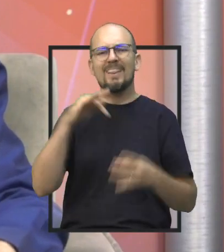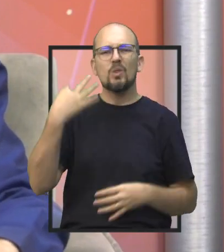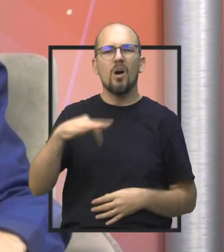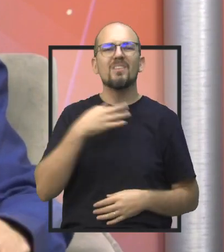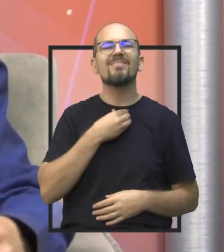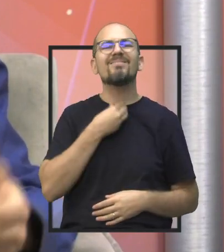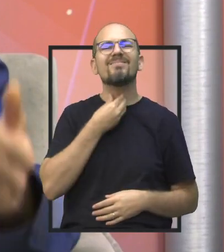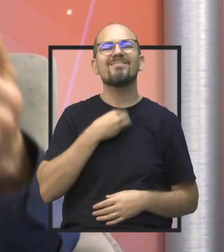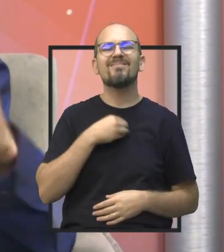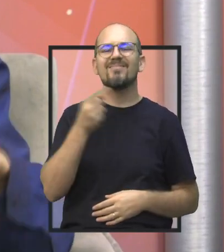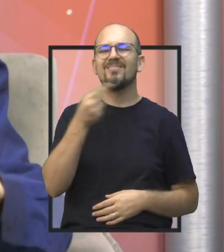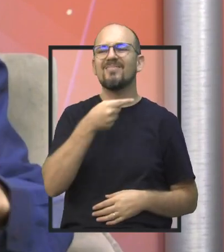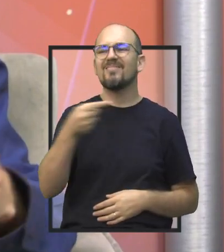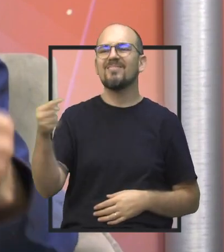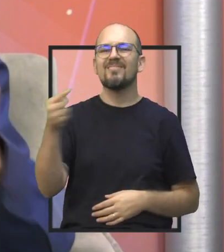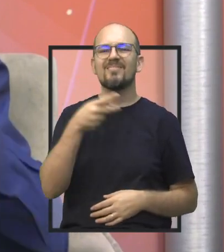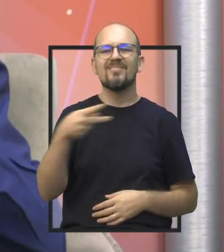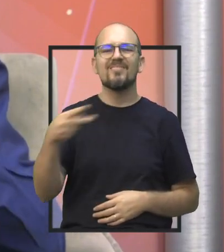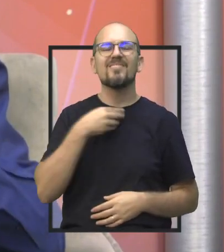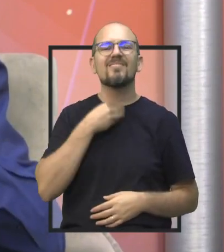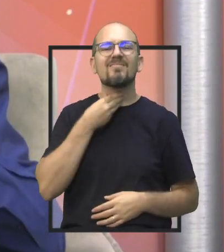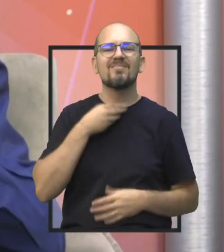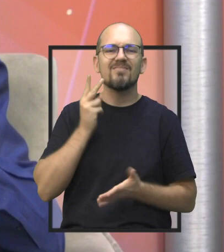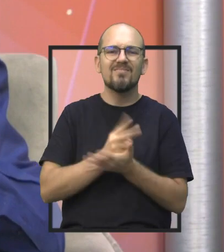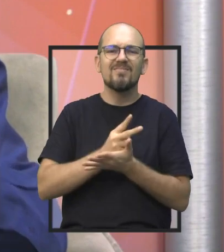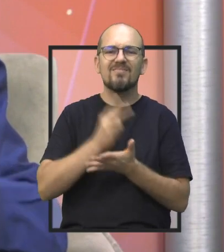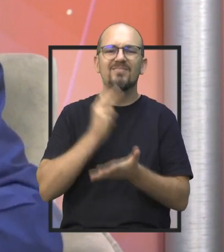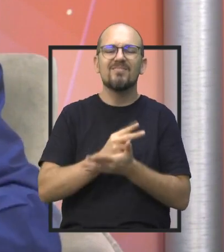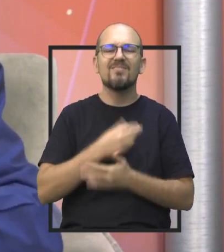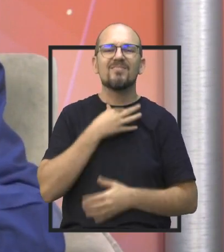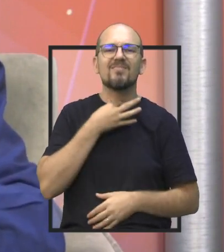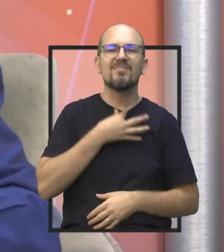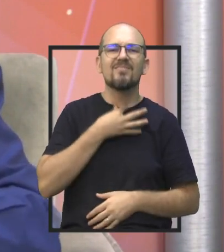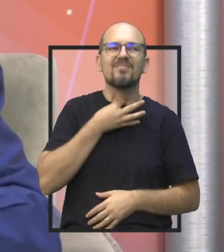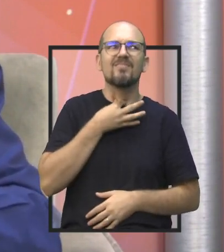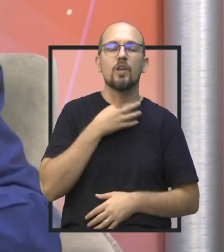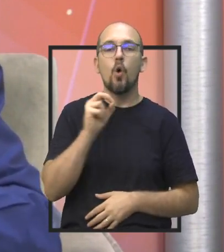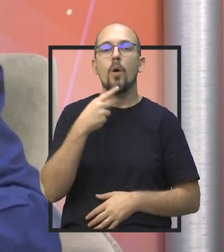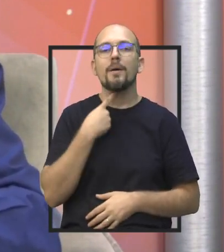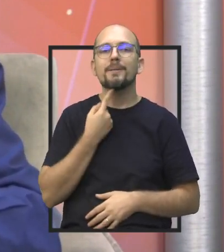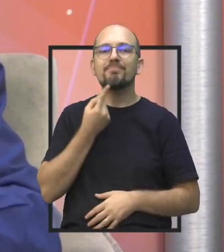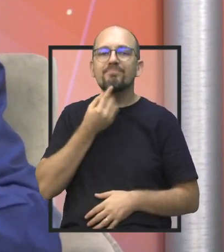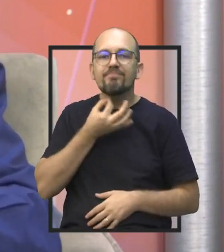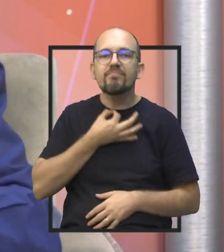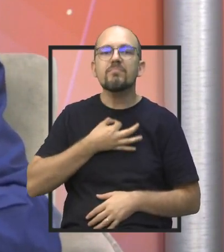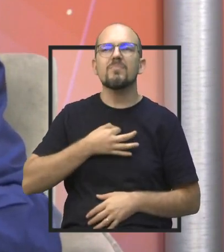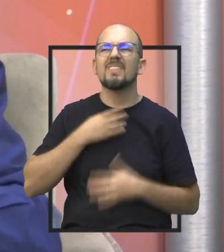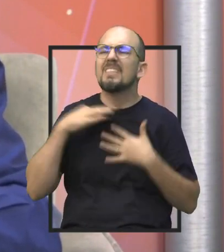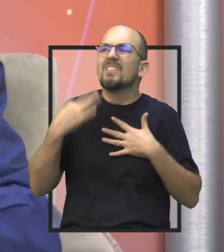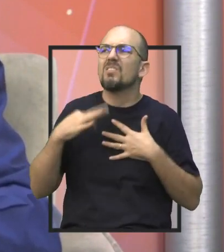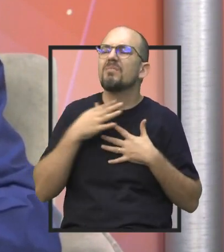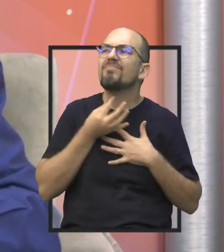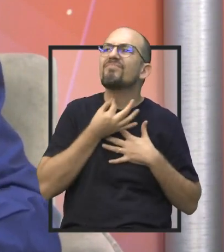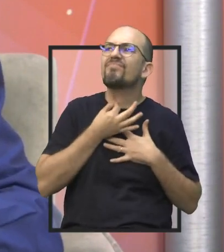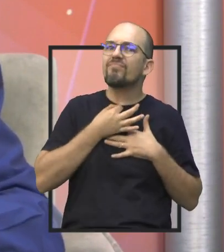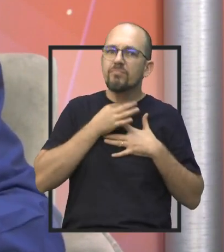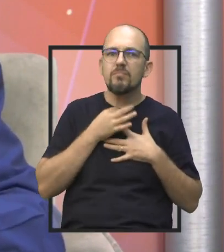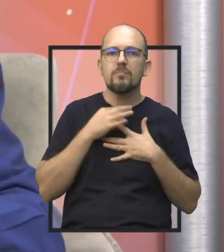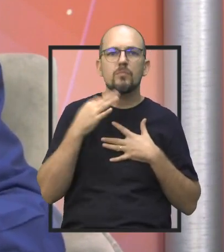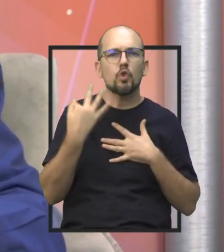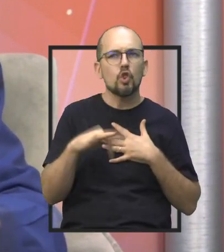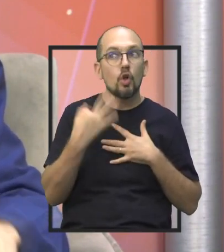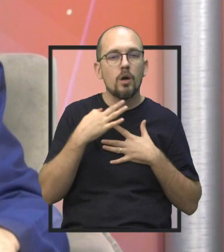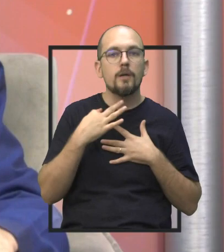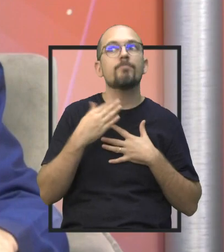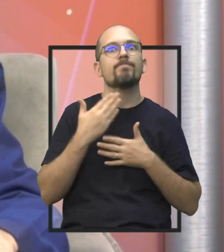não melhora. Dificuldade ou dor para engolir. São esses os principais fatores que devem ser atentados, que se não